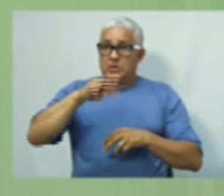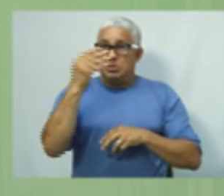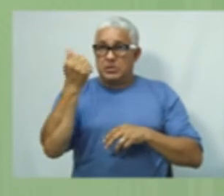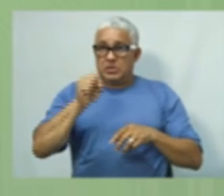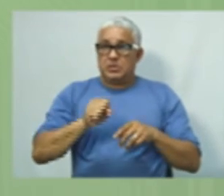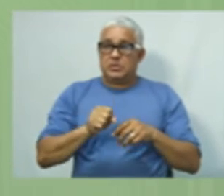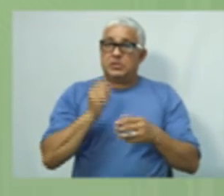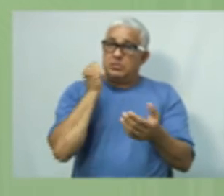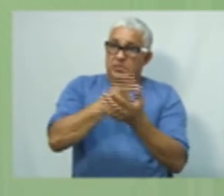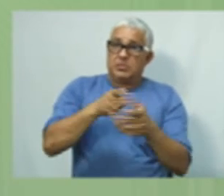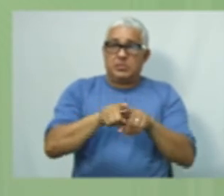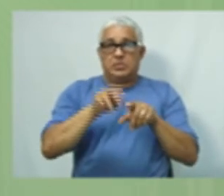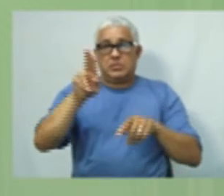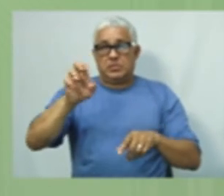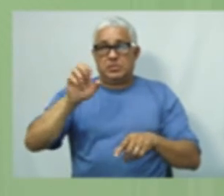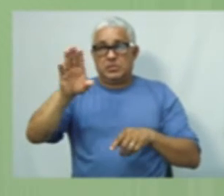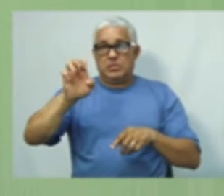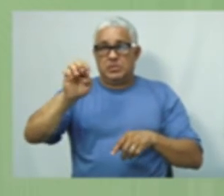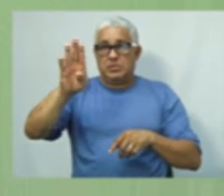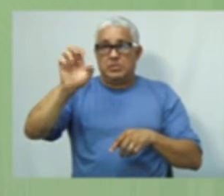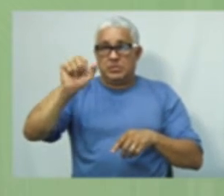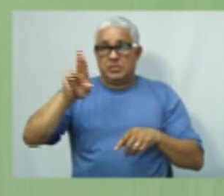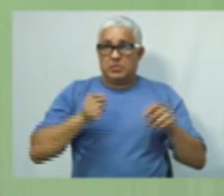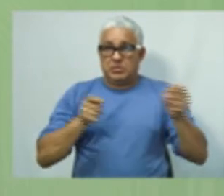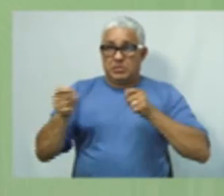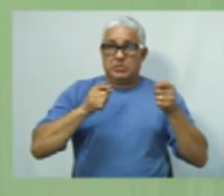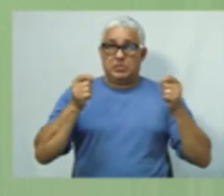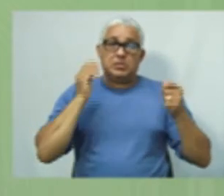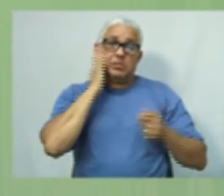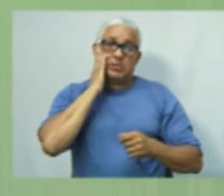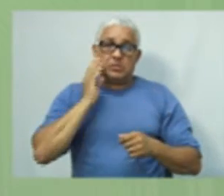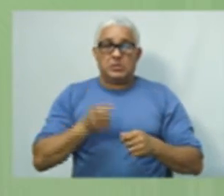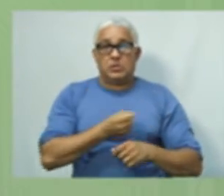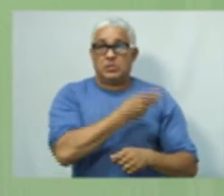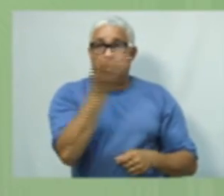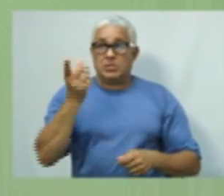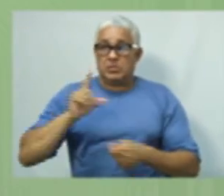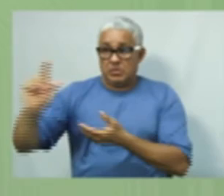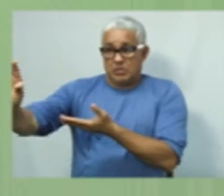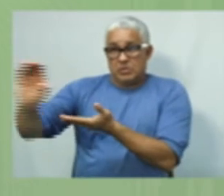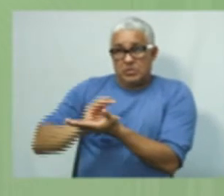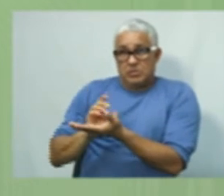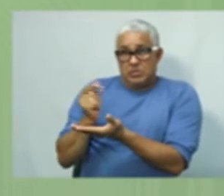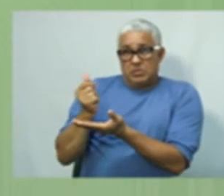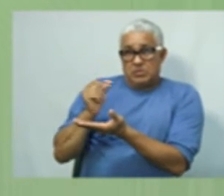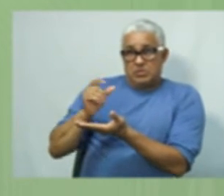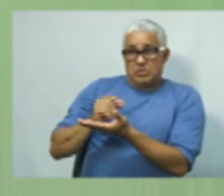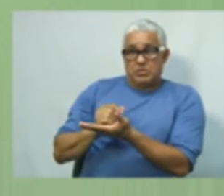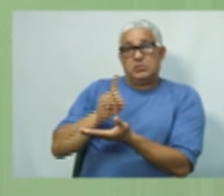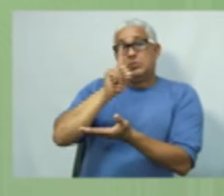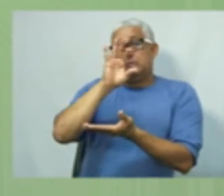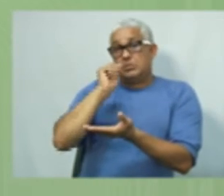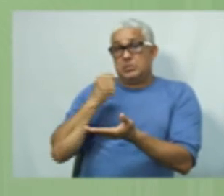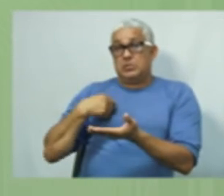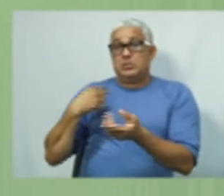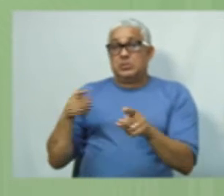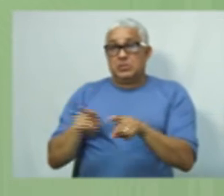pagar e a receber. Eu controlando isso, eu sei quanto eu tenho para receber e quando eu